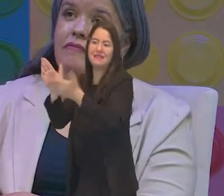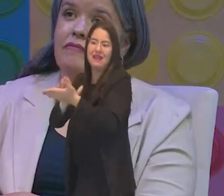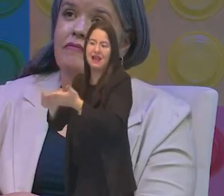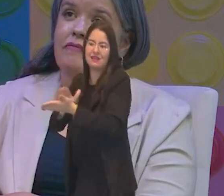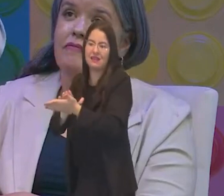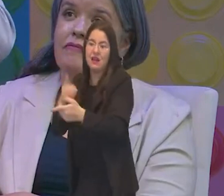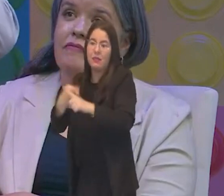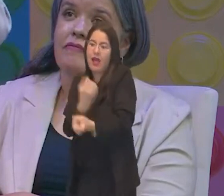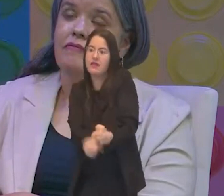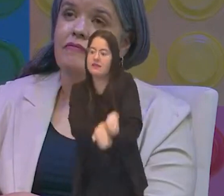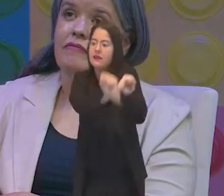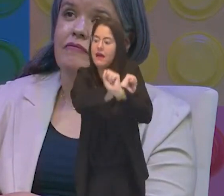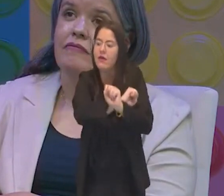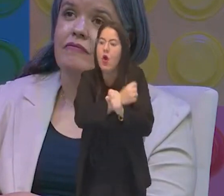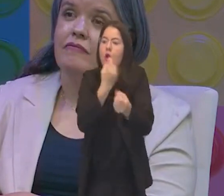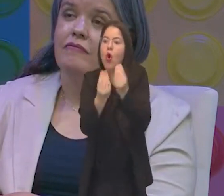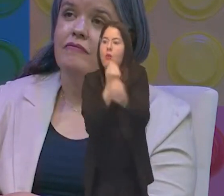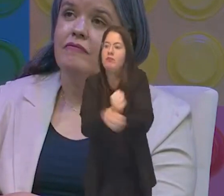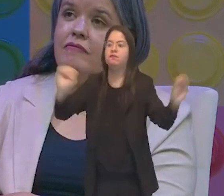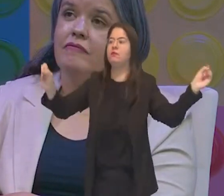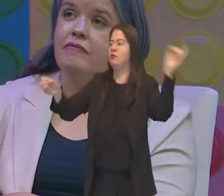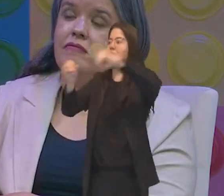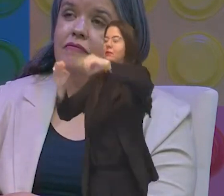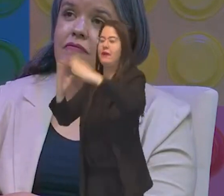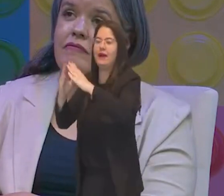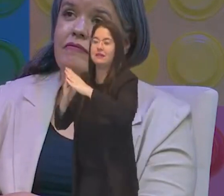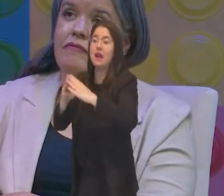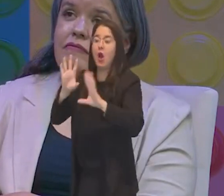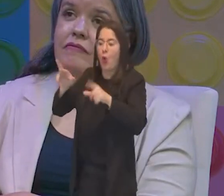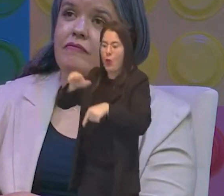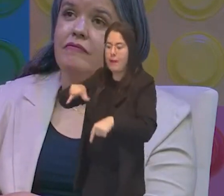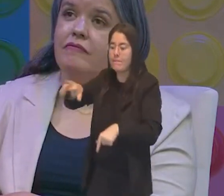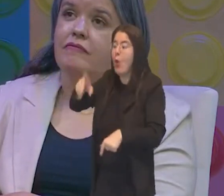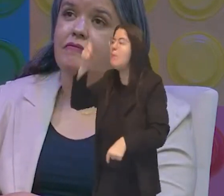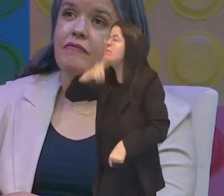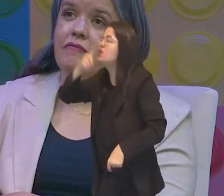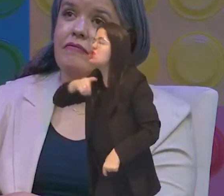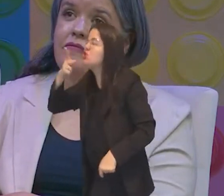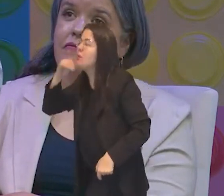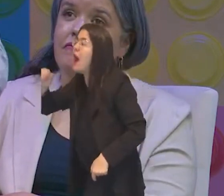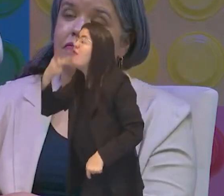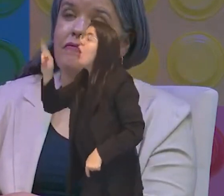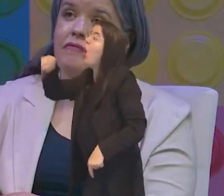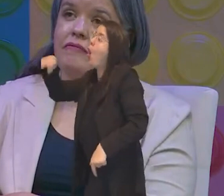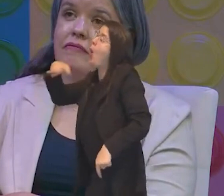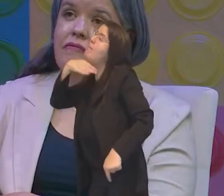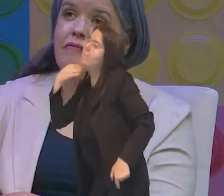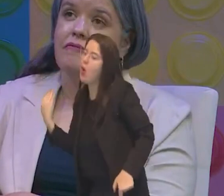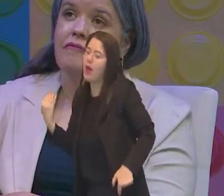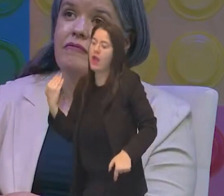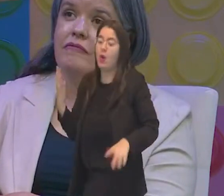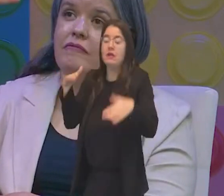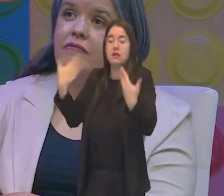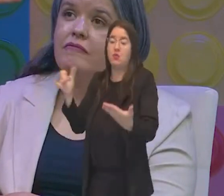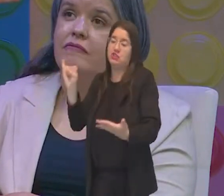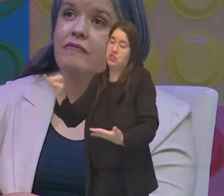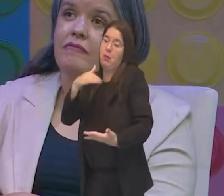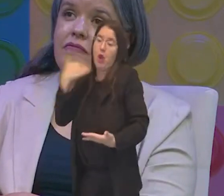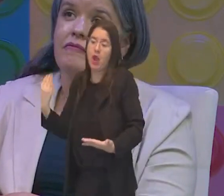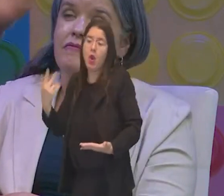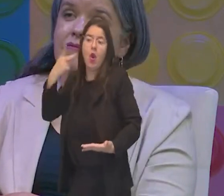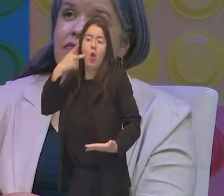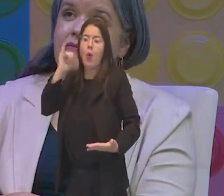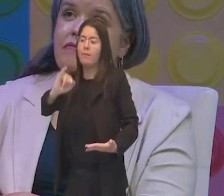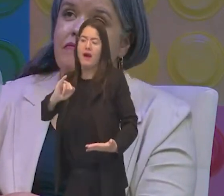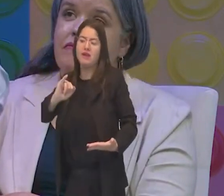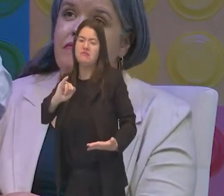existia. Seus irmãos mentiram para o seu pai. Falaram que ele tinha morrido. Então, se ele morreu, o